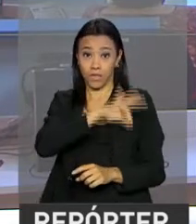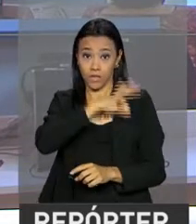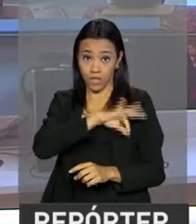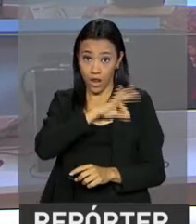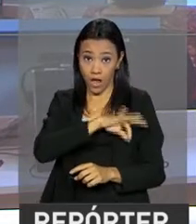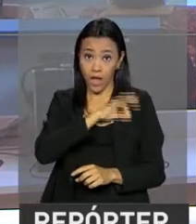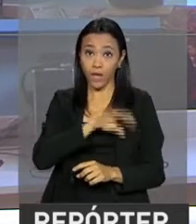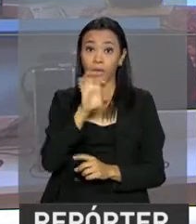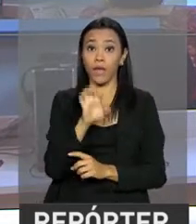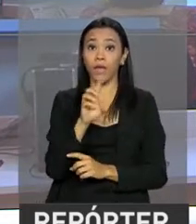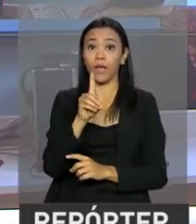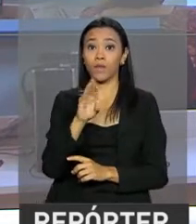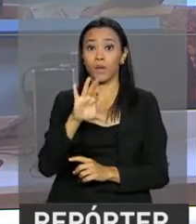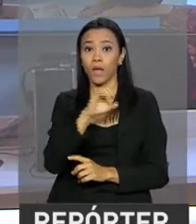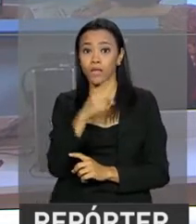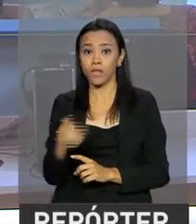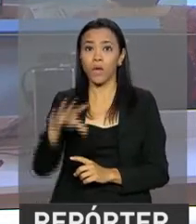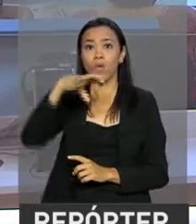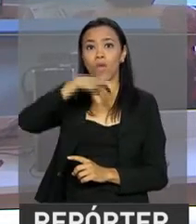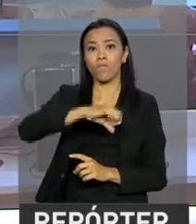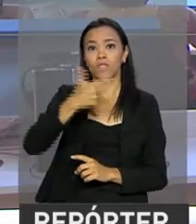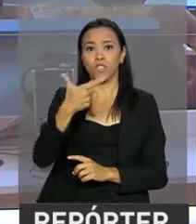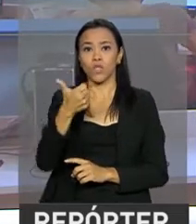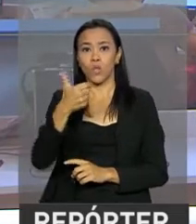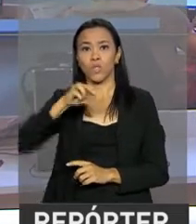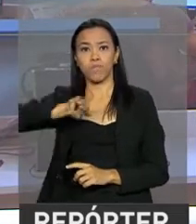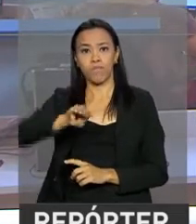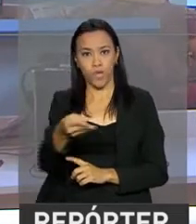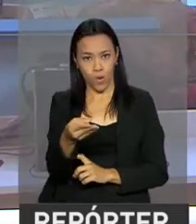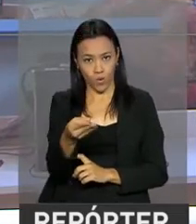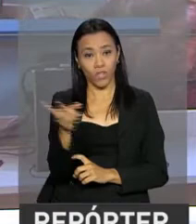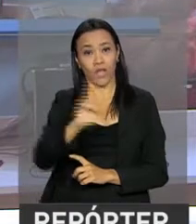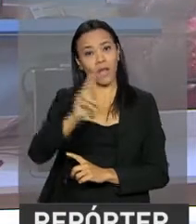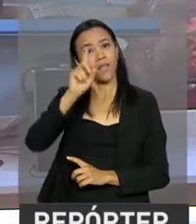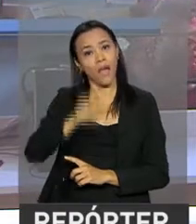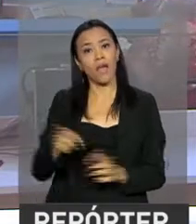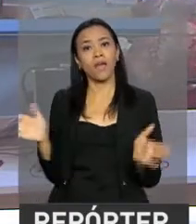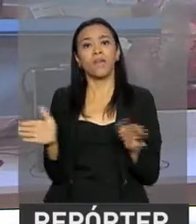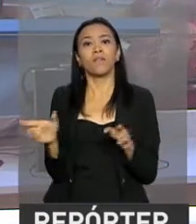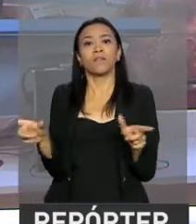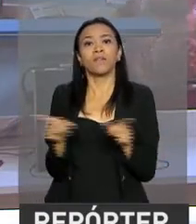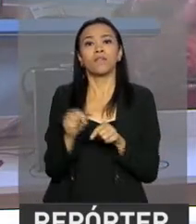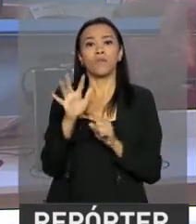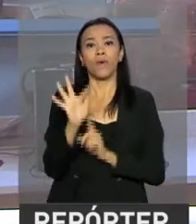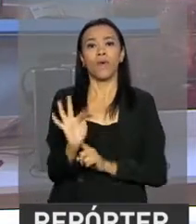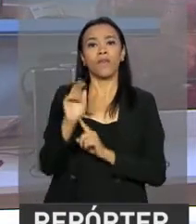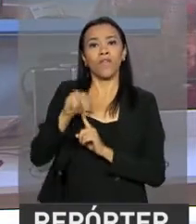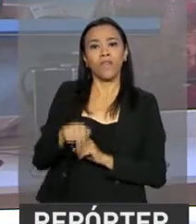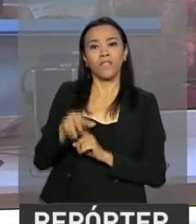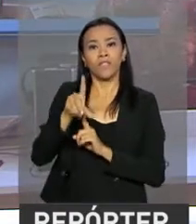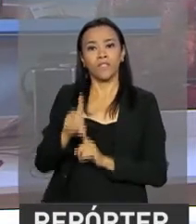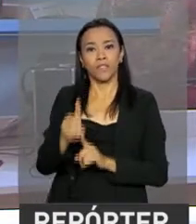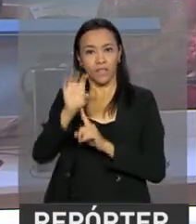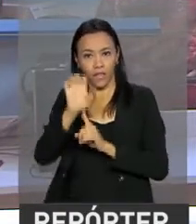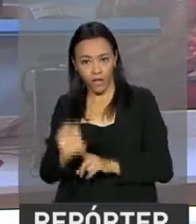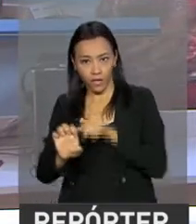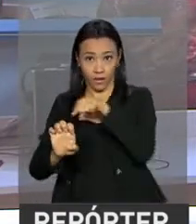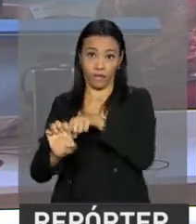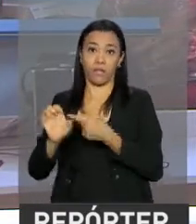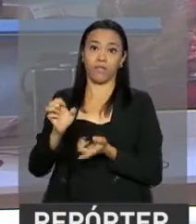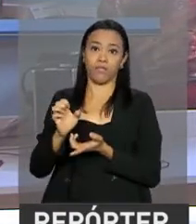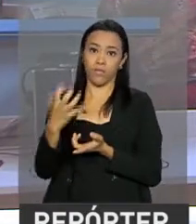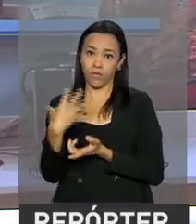o valor de 912 milhões de reais é do fundo nacional de desenvolvimento da educação o